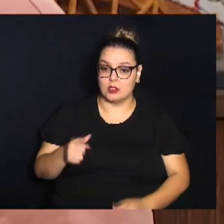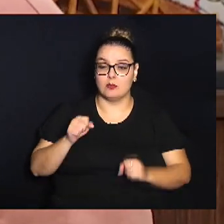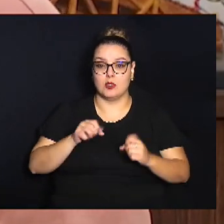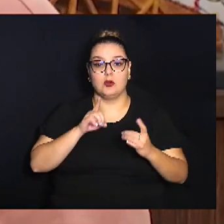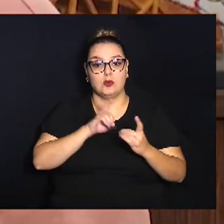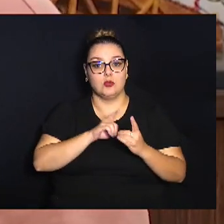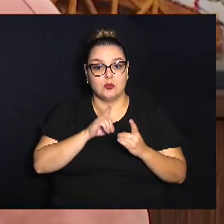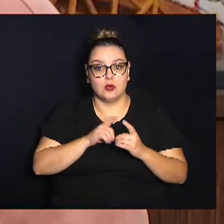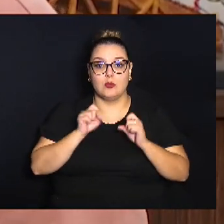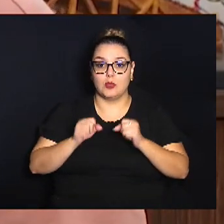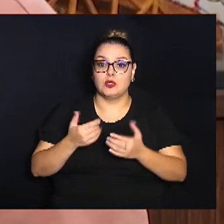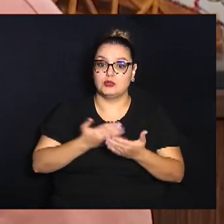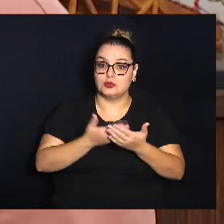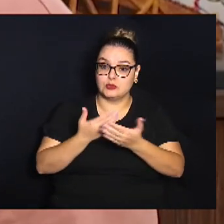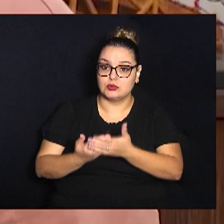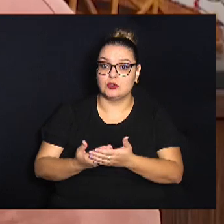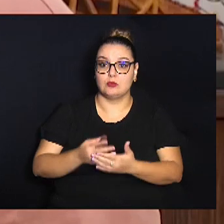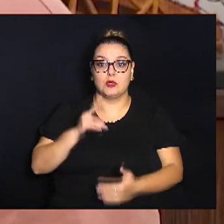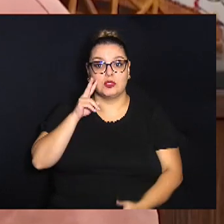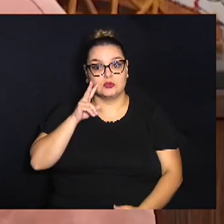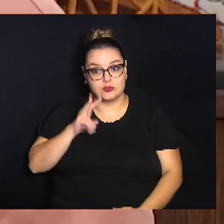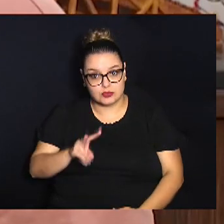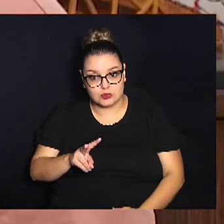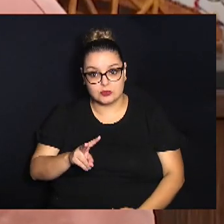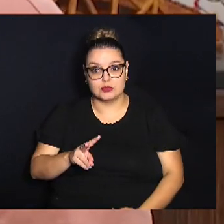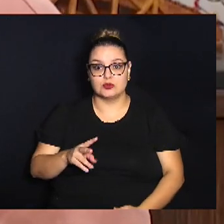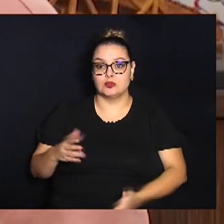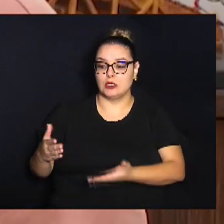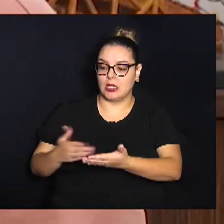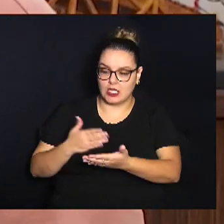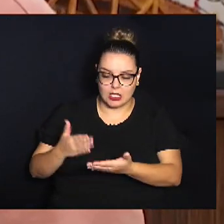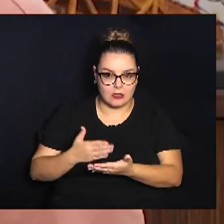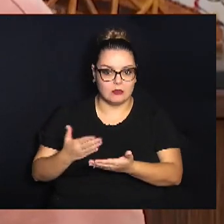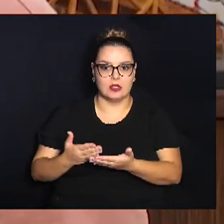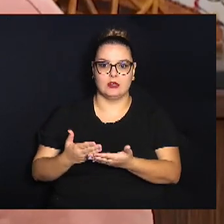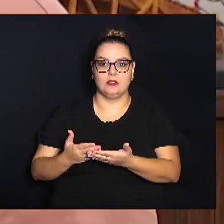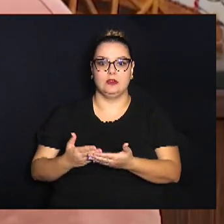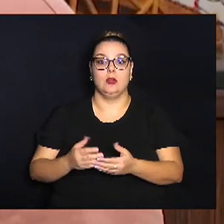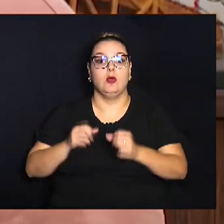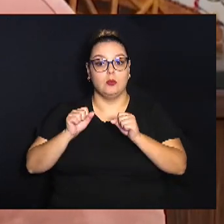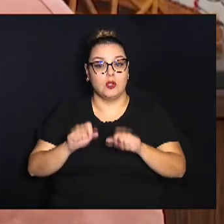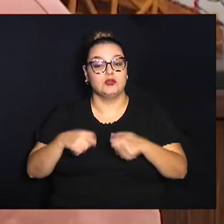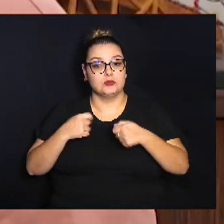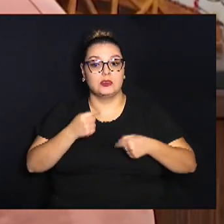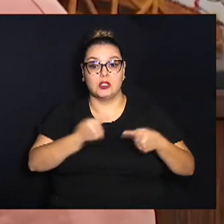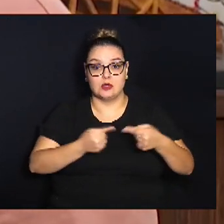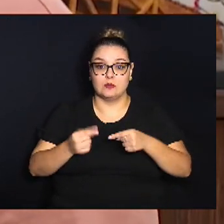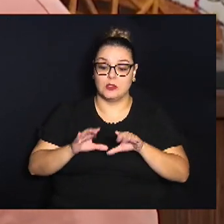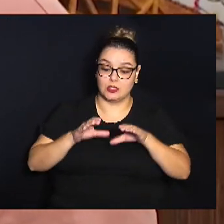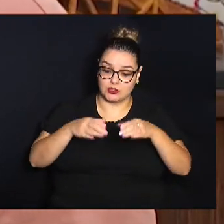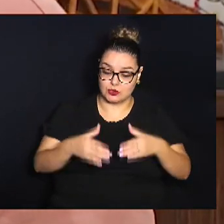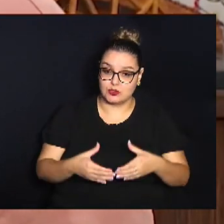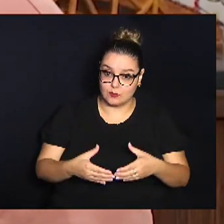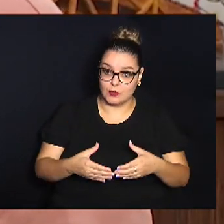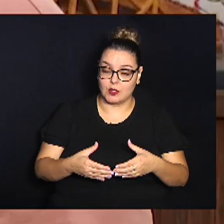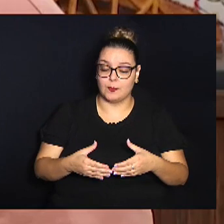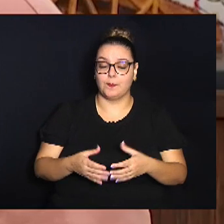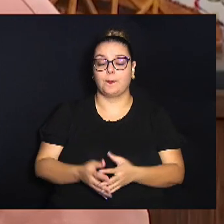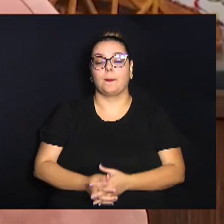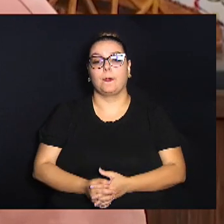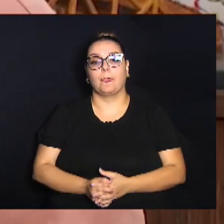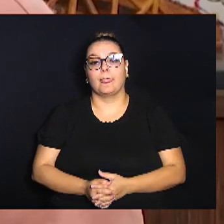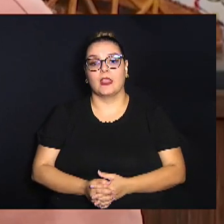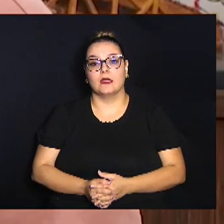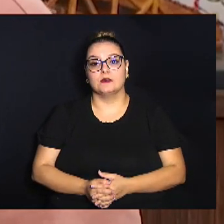pode estudar, pode consultar bibliografia, pode e deve discutir entre a equipe.